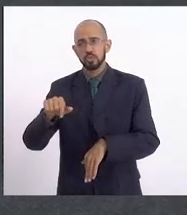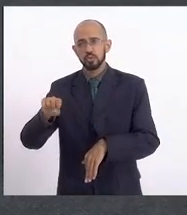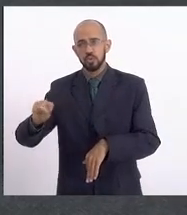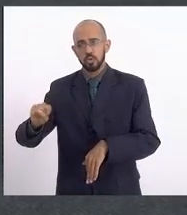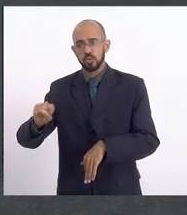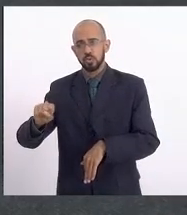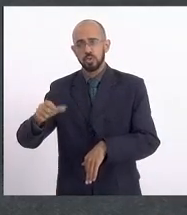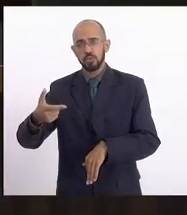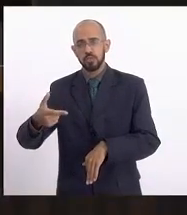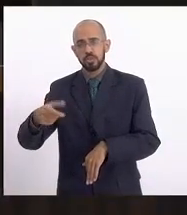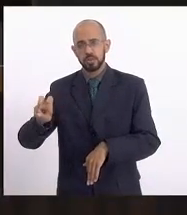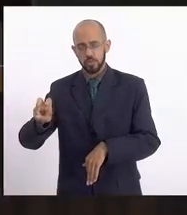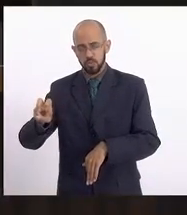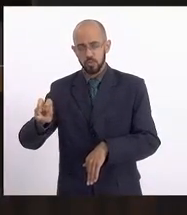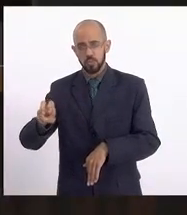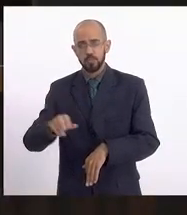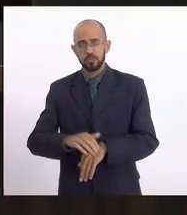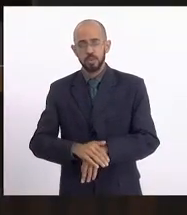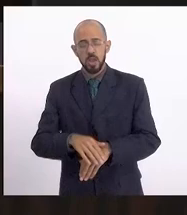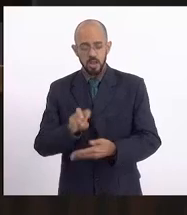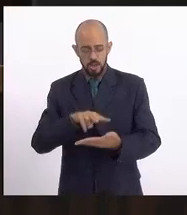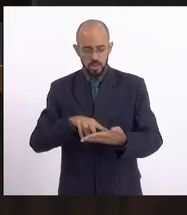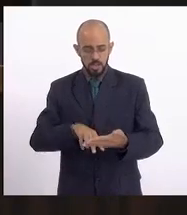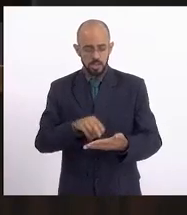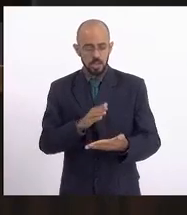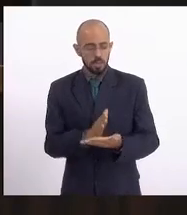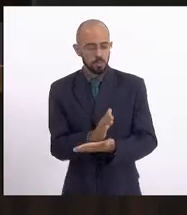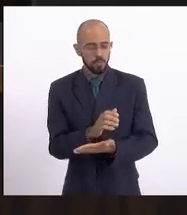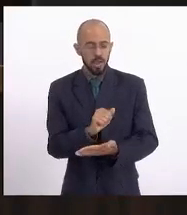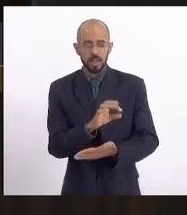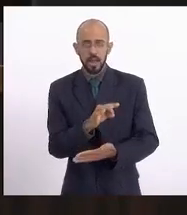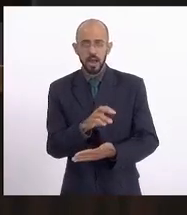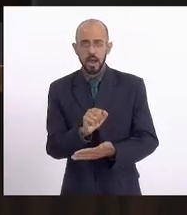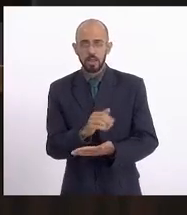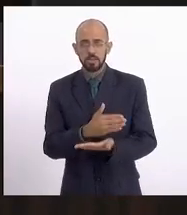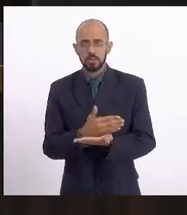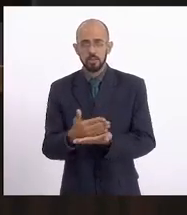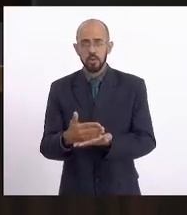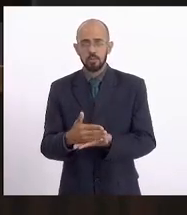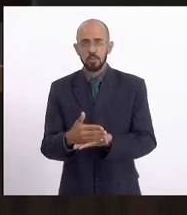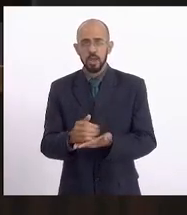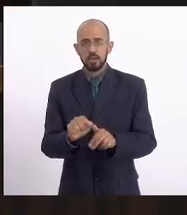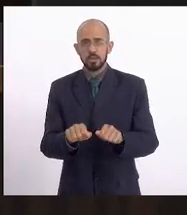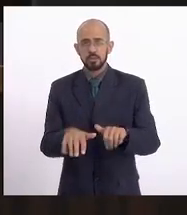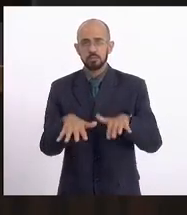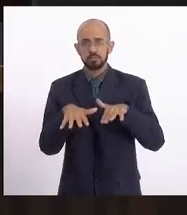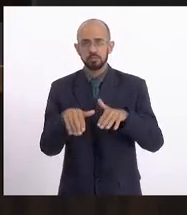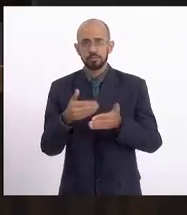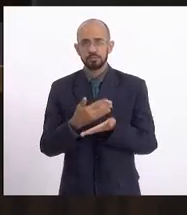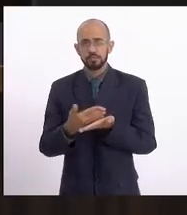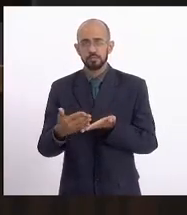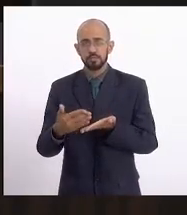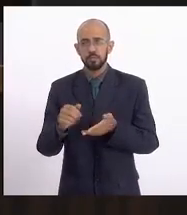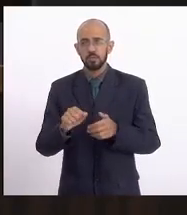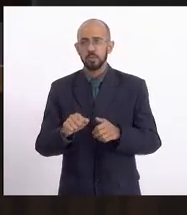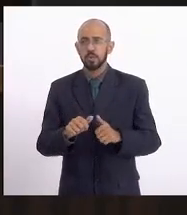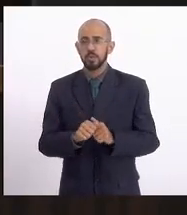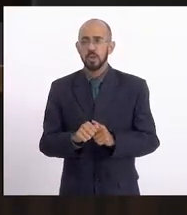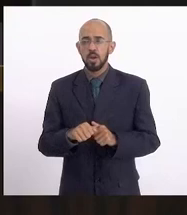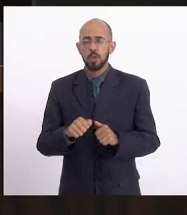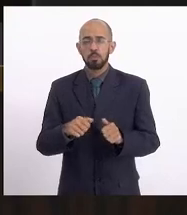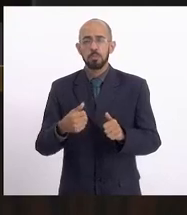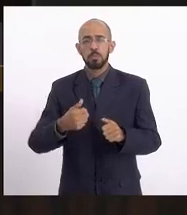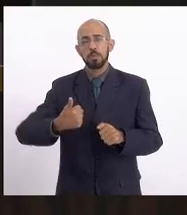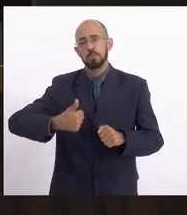18h25. Lida e aprovada a ata, passa-se ao expediente inicial. Primeiro orador escrito é o nobre deputado Luiz Paulo.